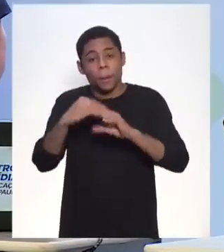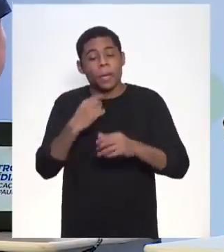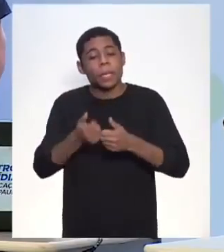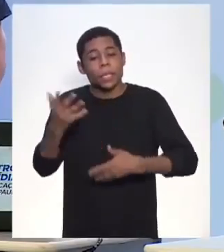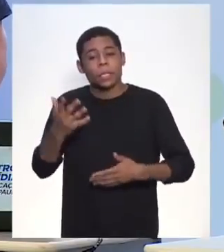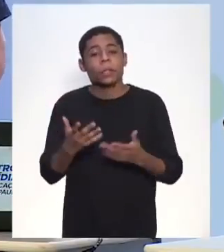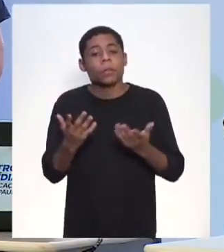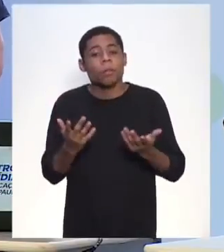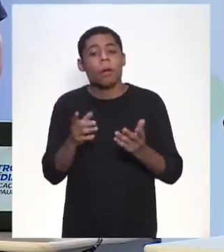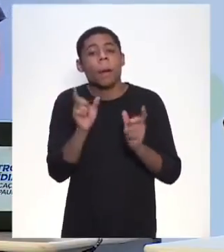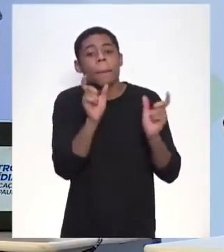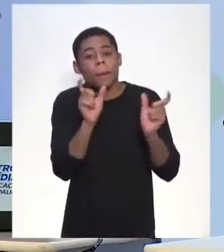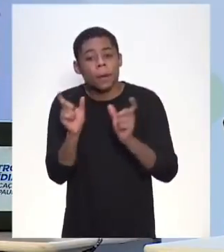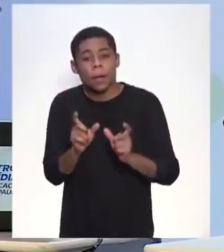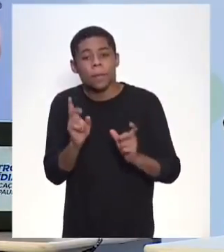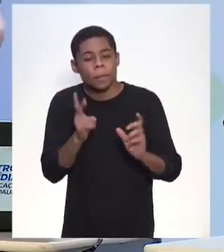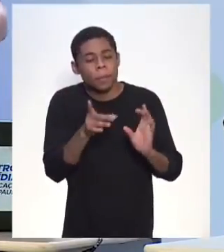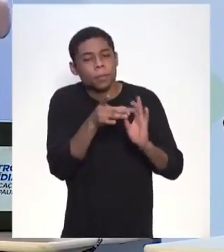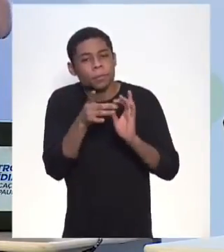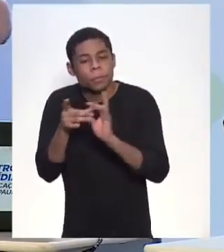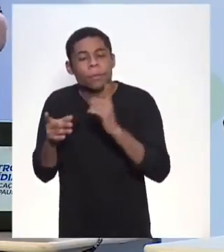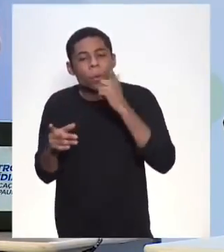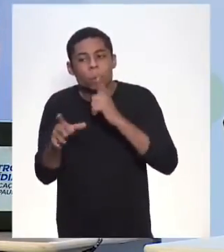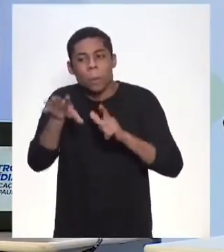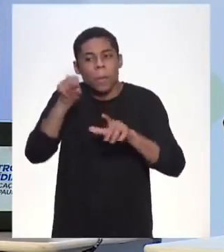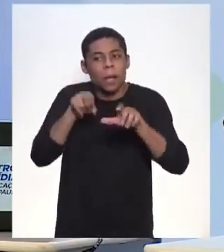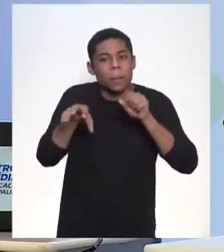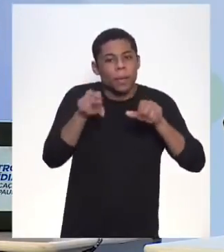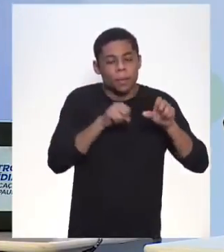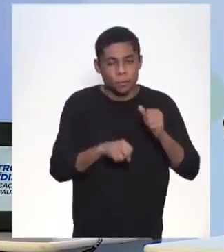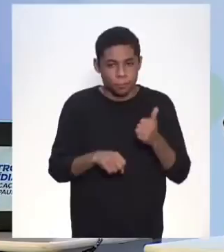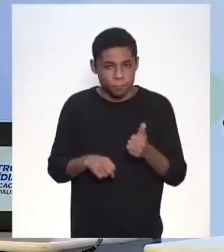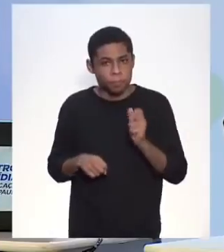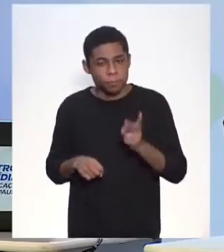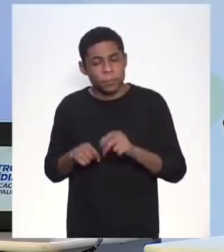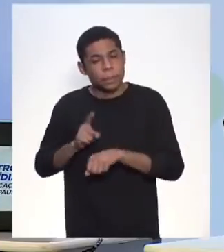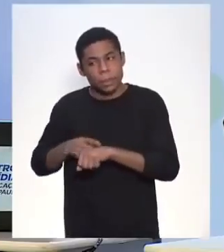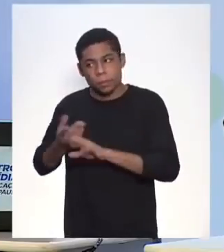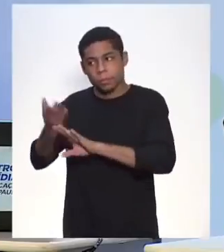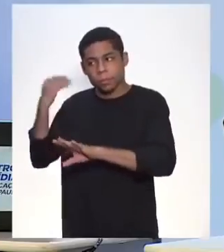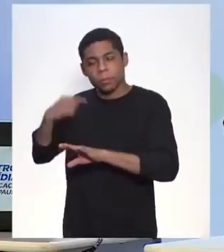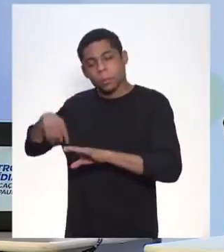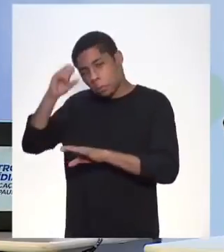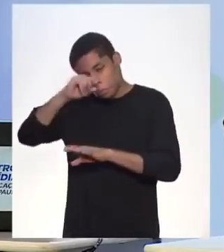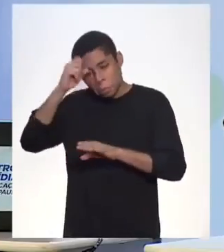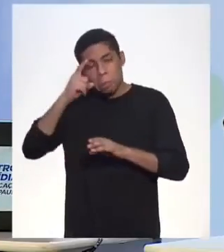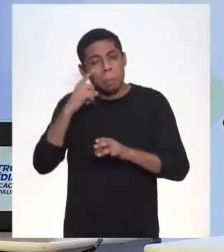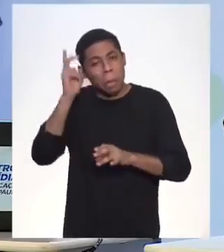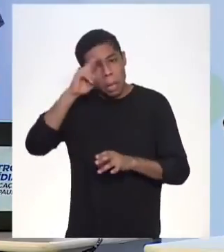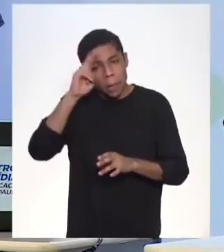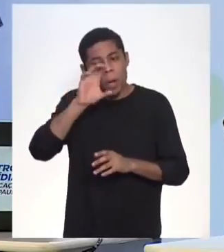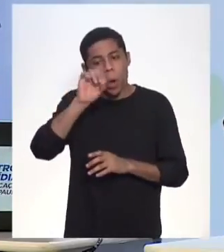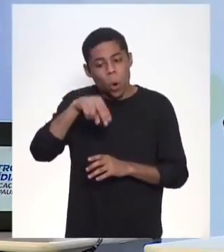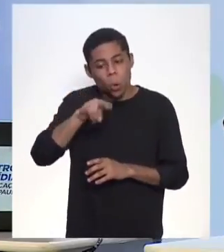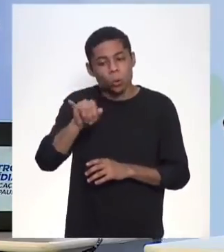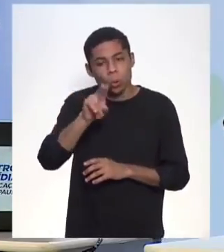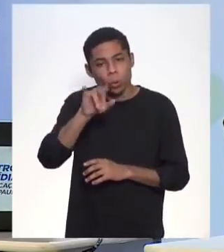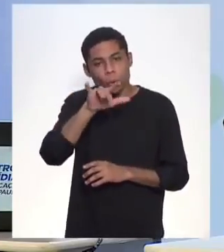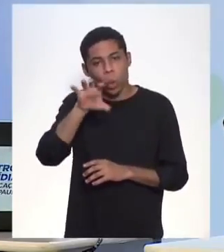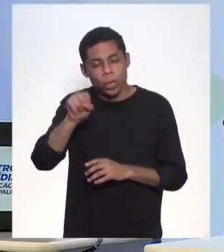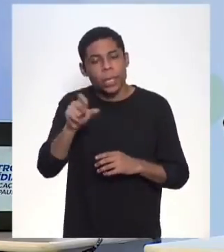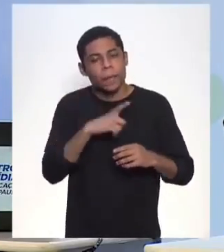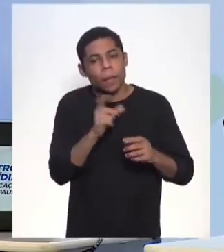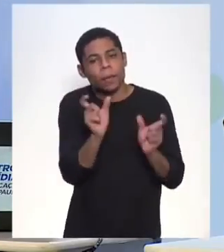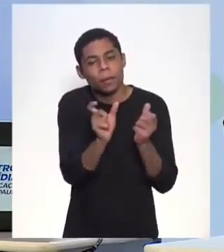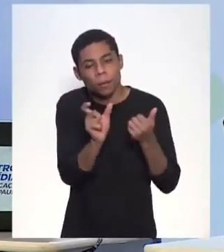chat só as conjunções, aquelas que a gente trabalhou aí algum tempinho atrás. Vamos ver se vocês lembram delas. Eu não vou retomá-las agora